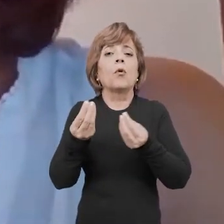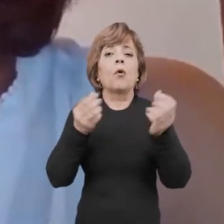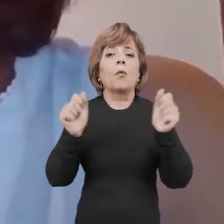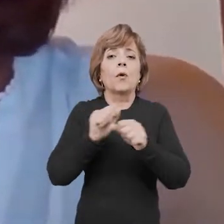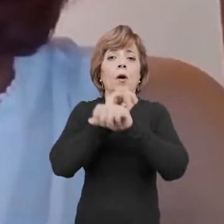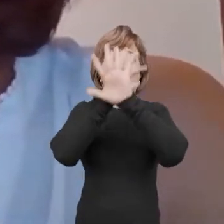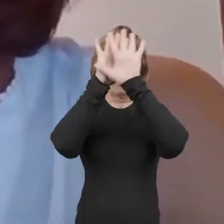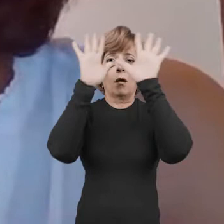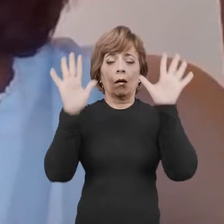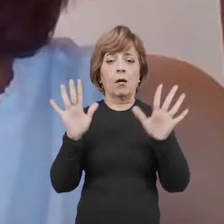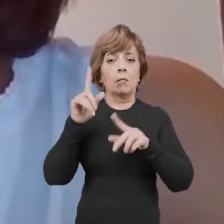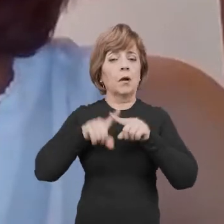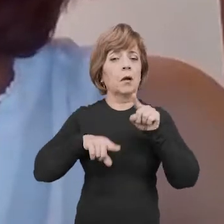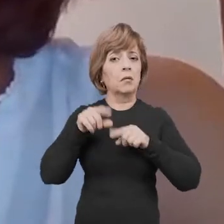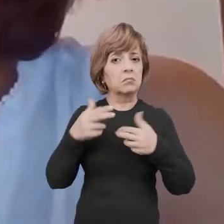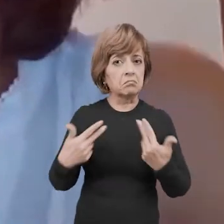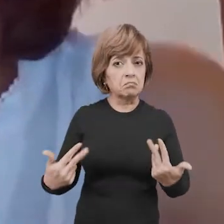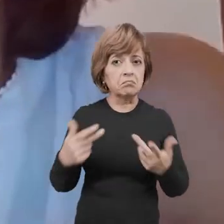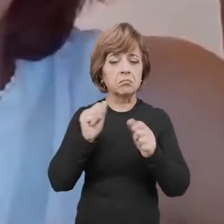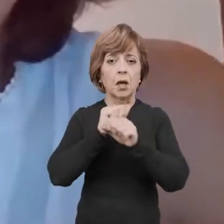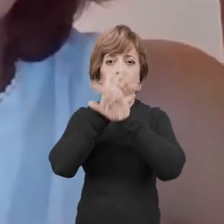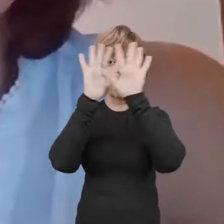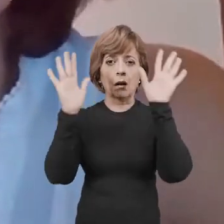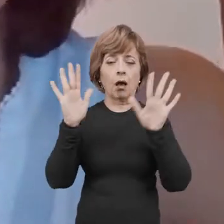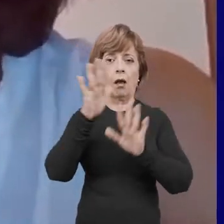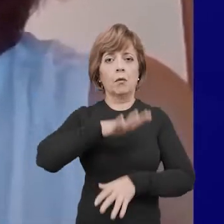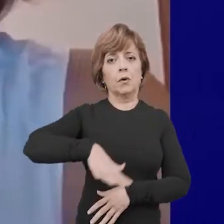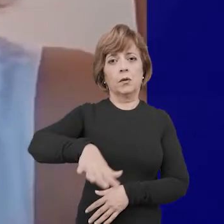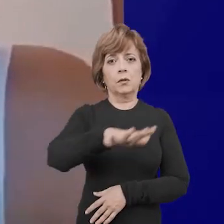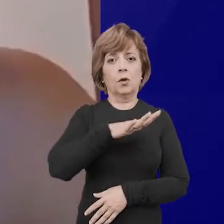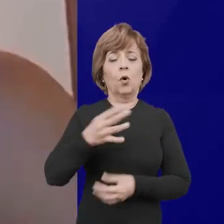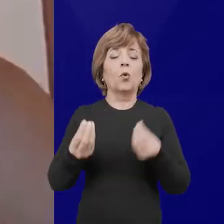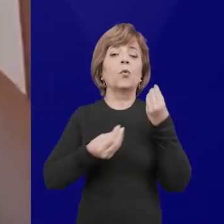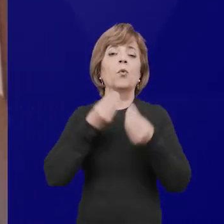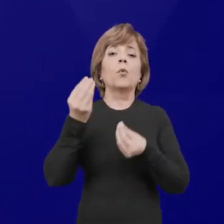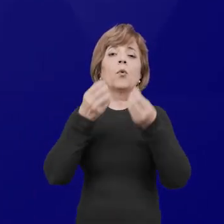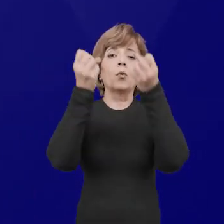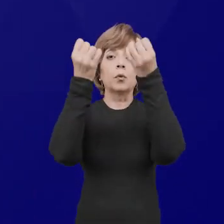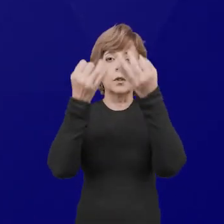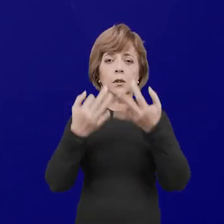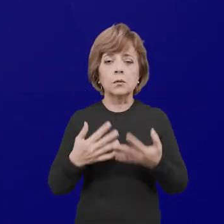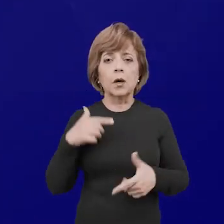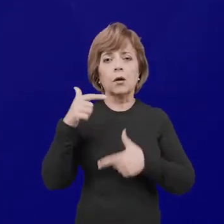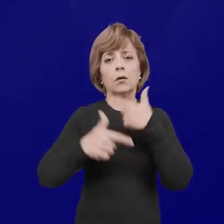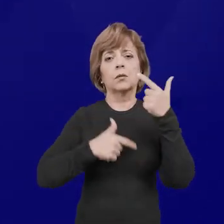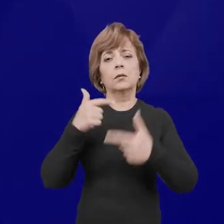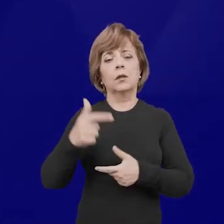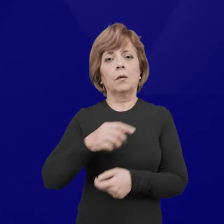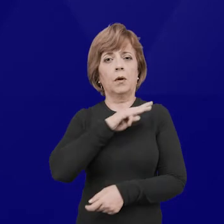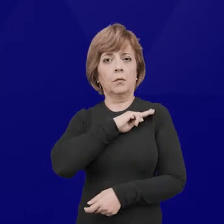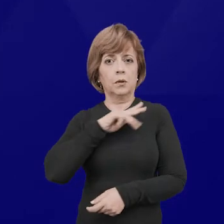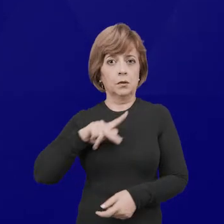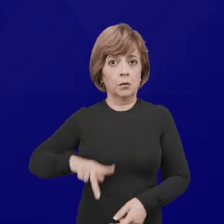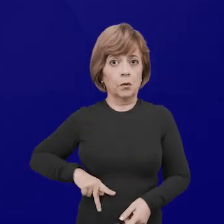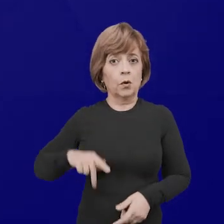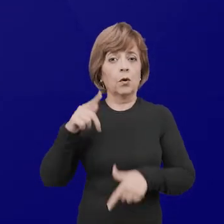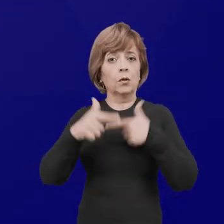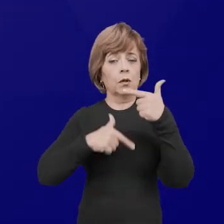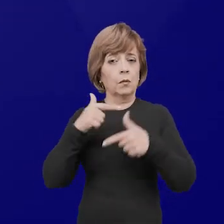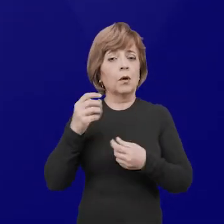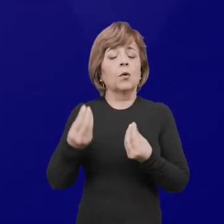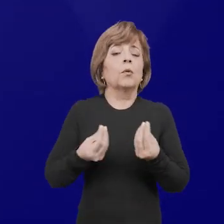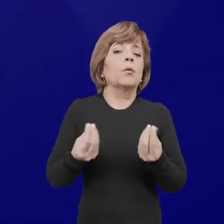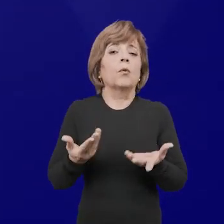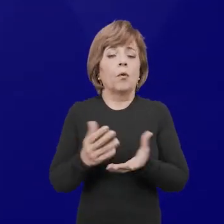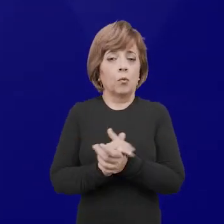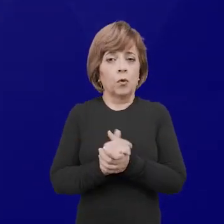e pensar como explicar para a sociedade esse trabalho que o Ministério Público faz e entregar métricas também